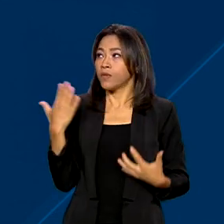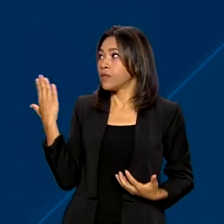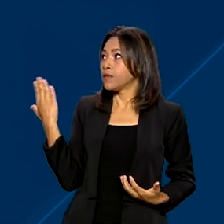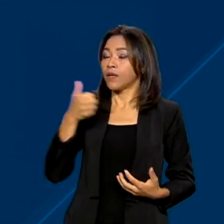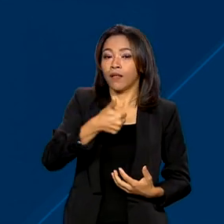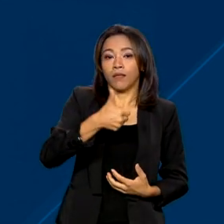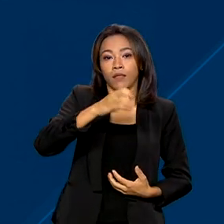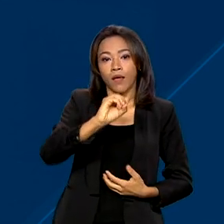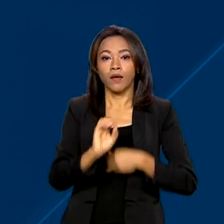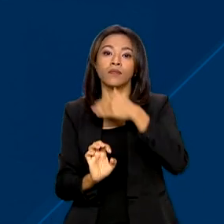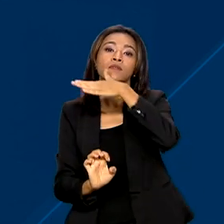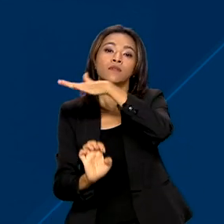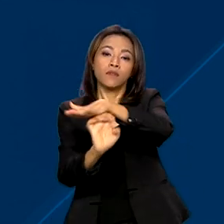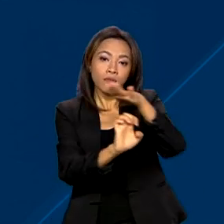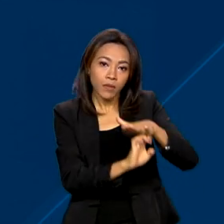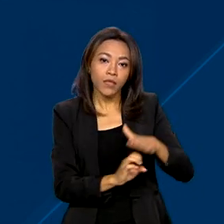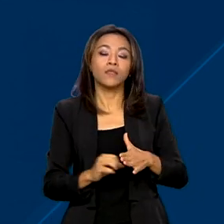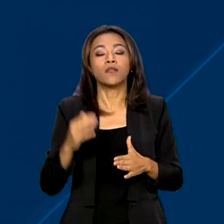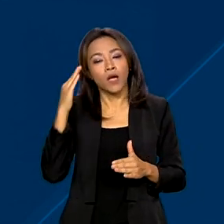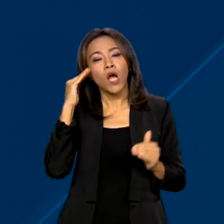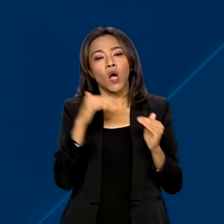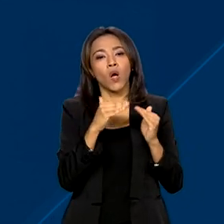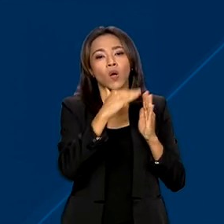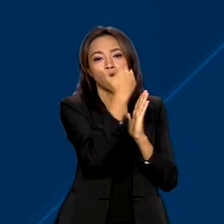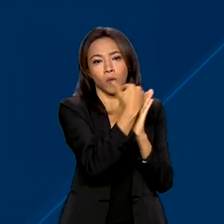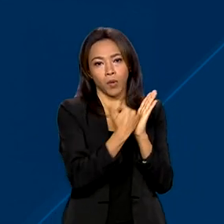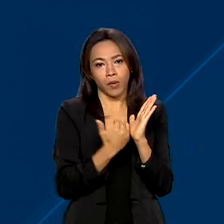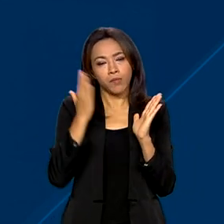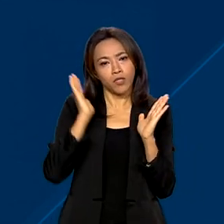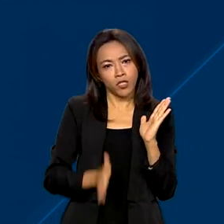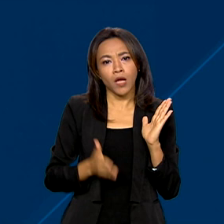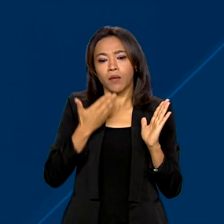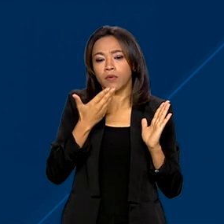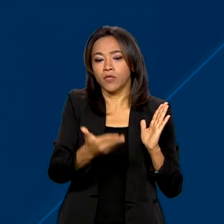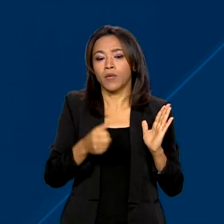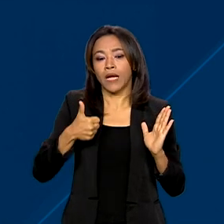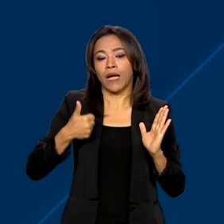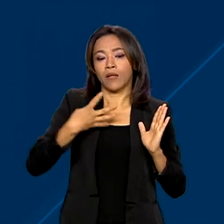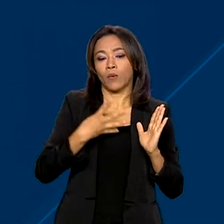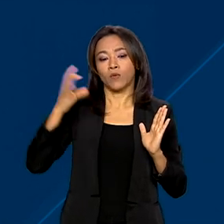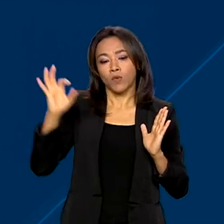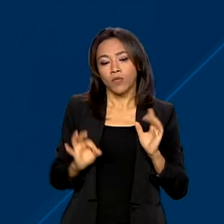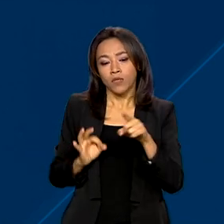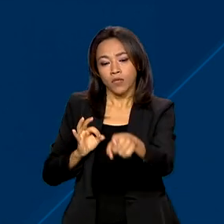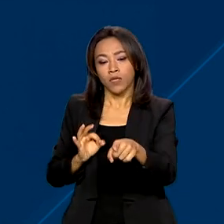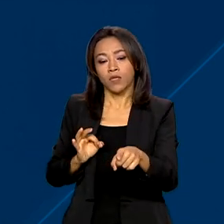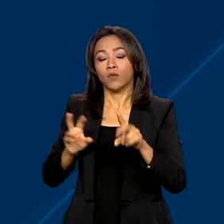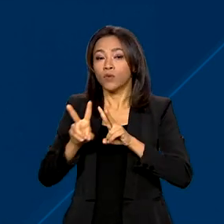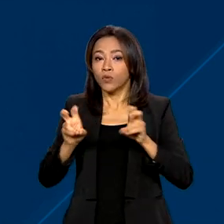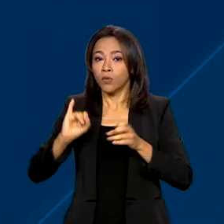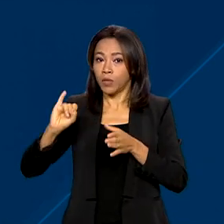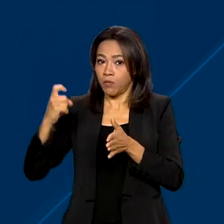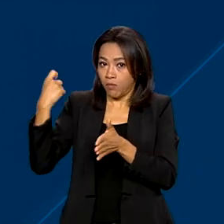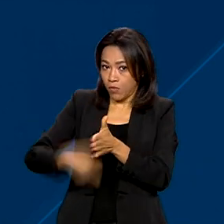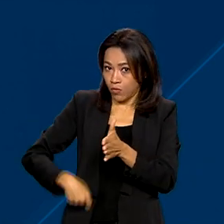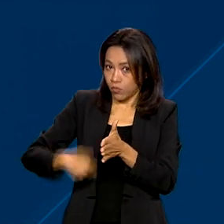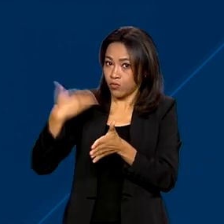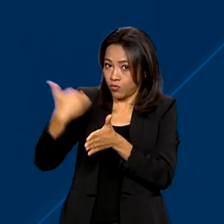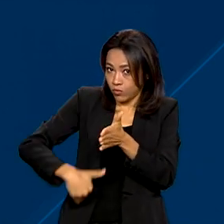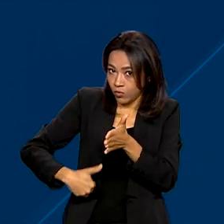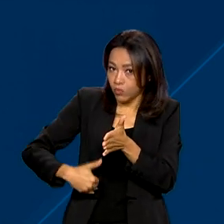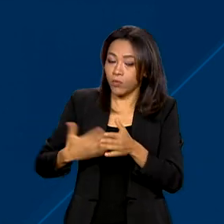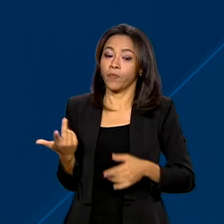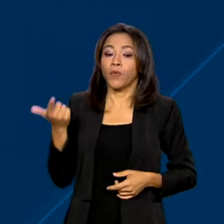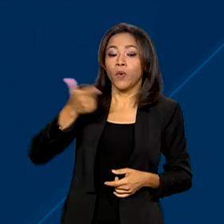montadoras aderiram ao programa e já solicitaram 14% do teto em créditos tributários. Em relação